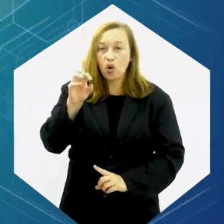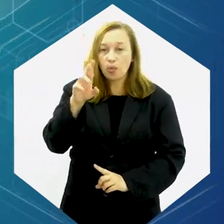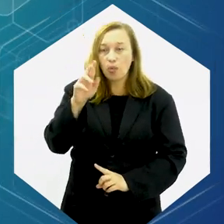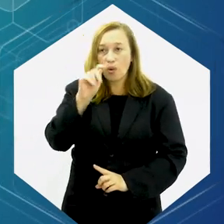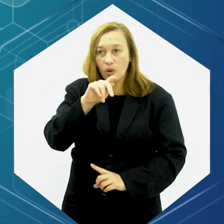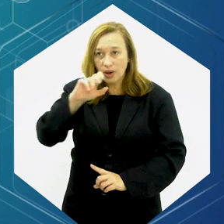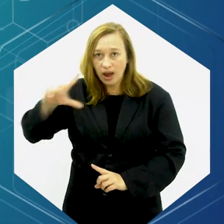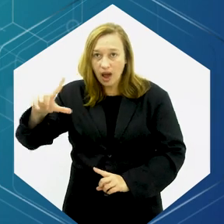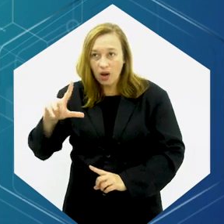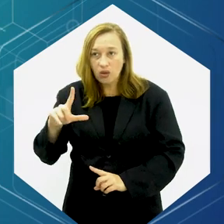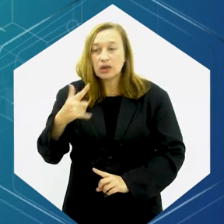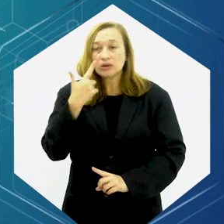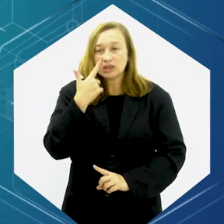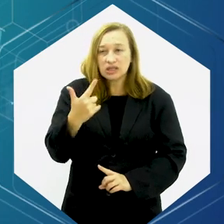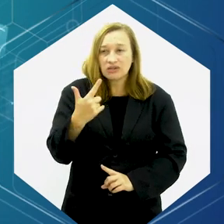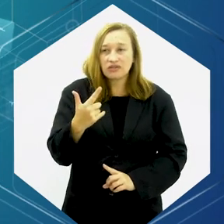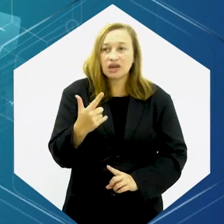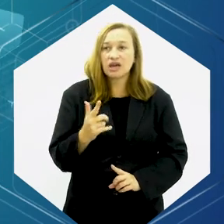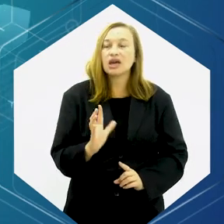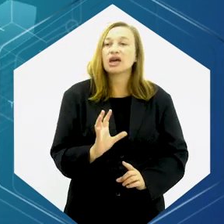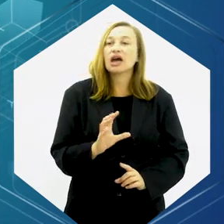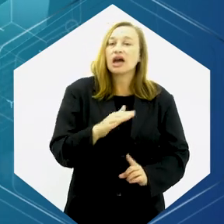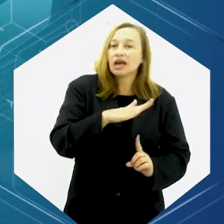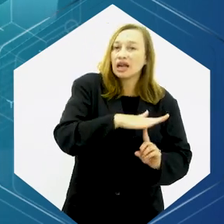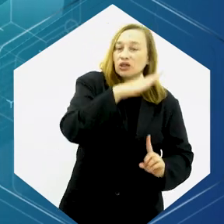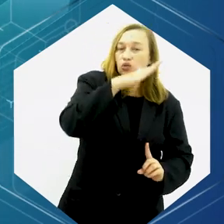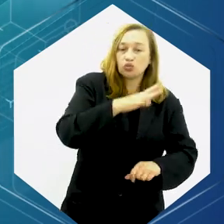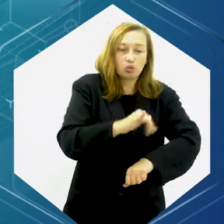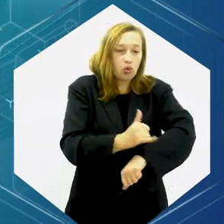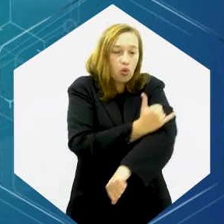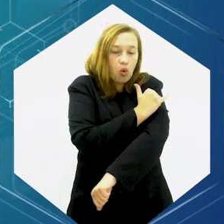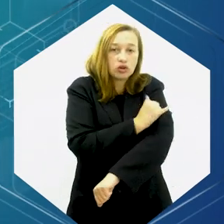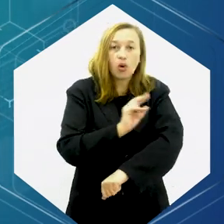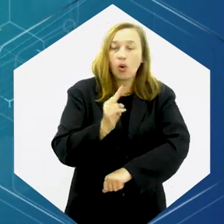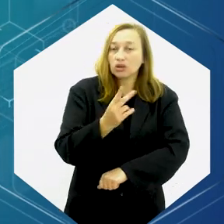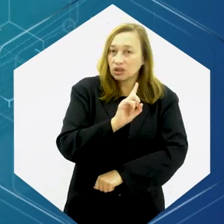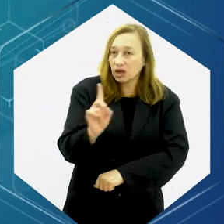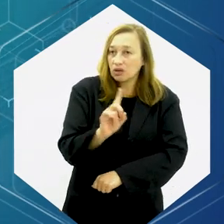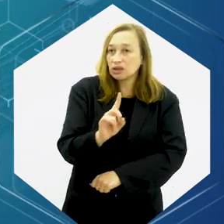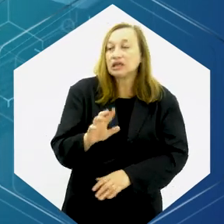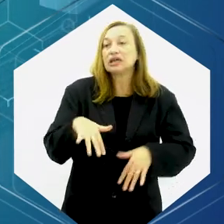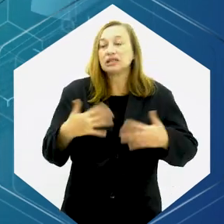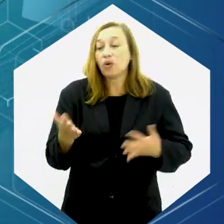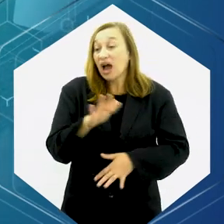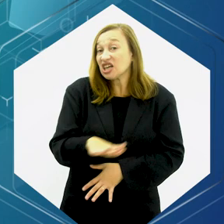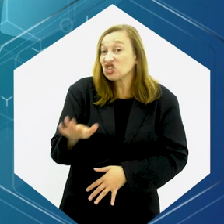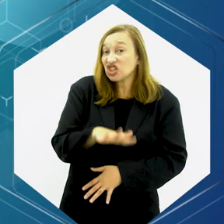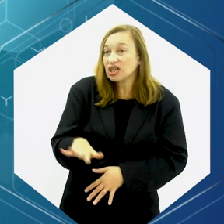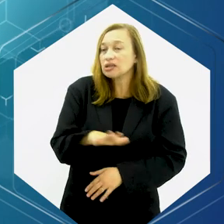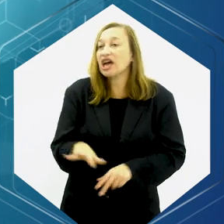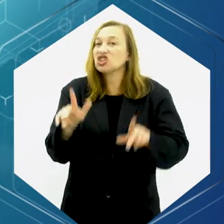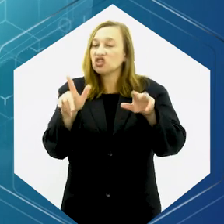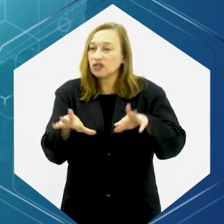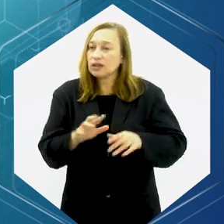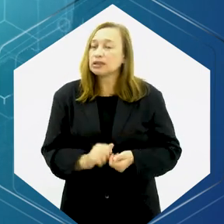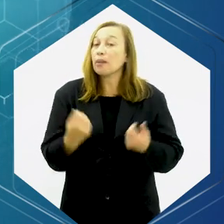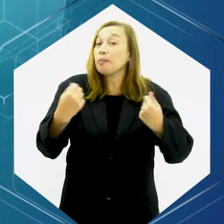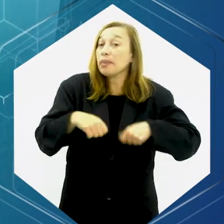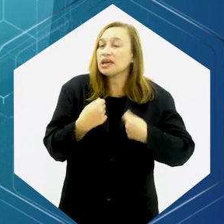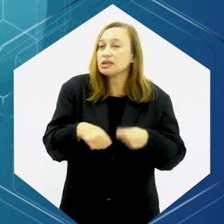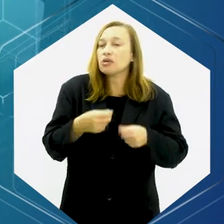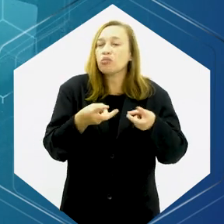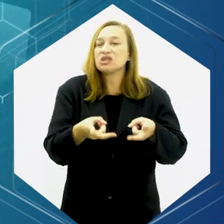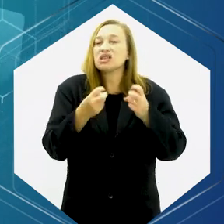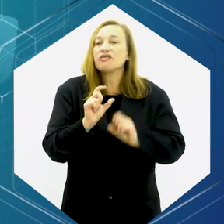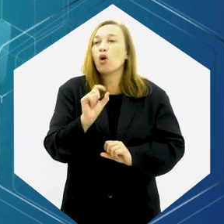você tem ali um determinado ponto de corte onde você classifica aquele adulto como obeso ou não nas crianças é é é é diferente né a gente